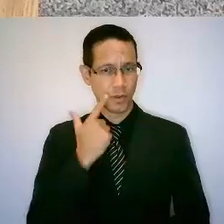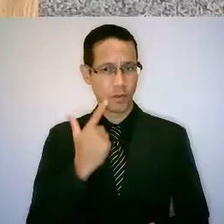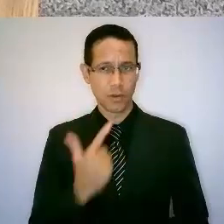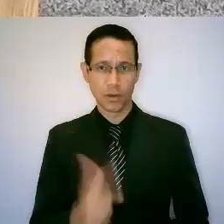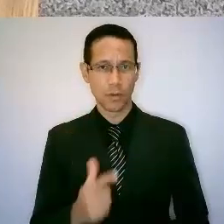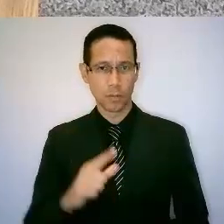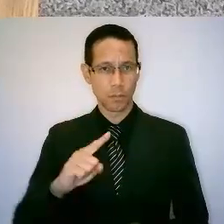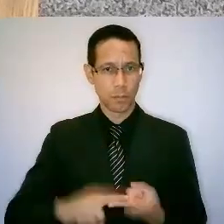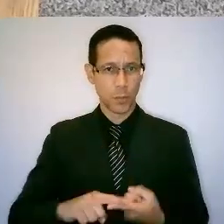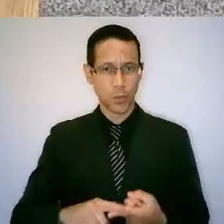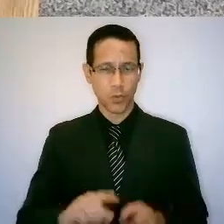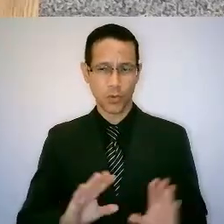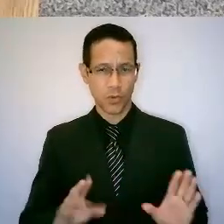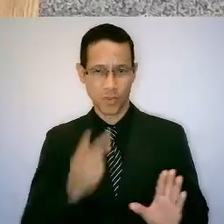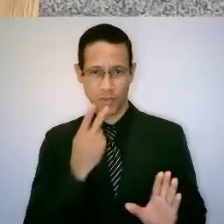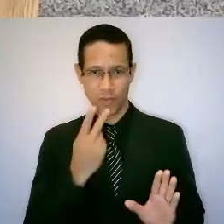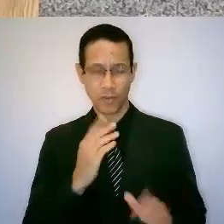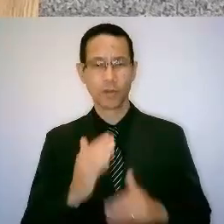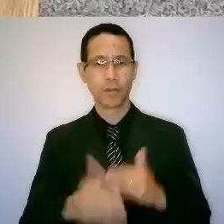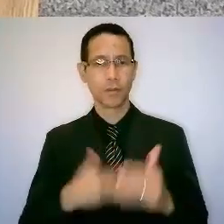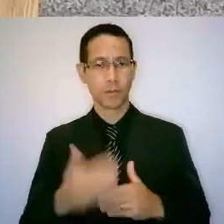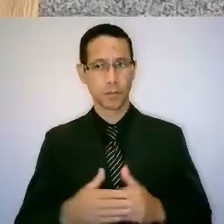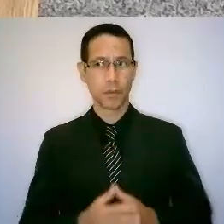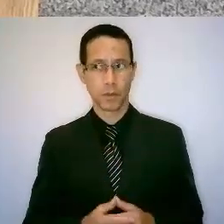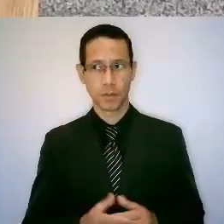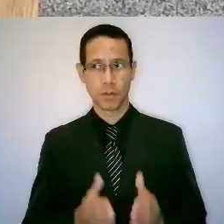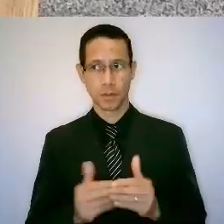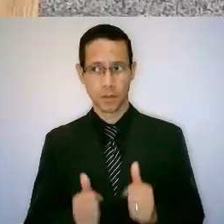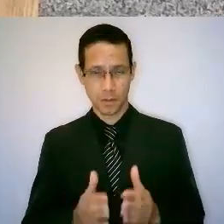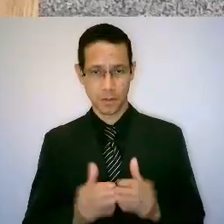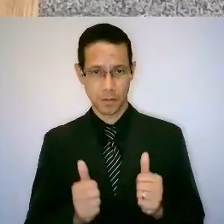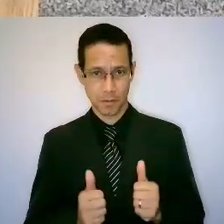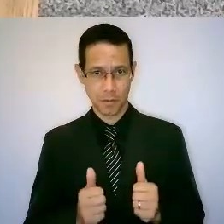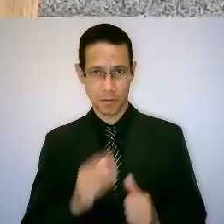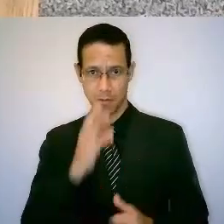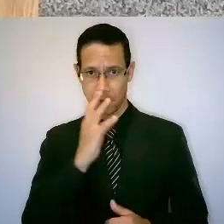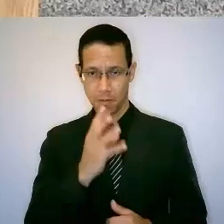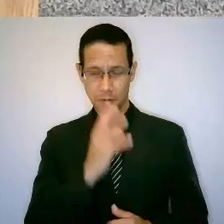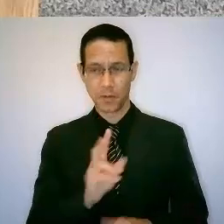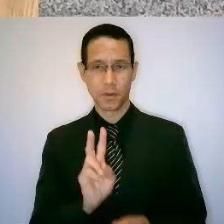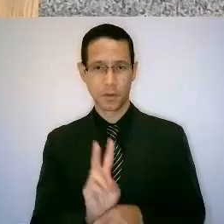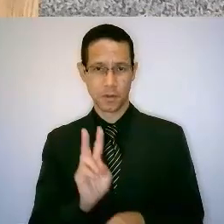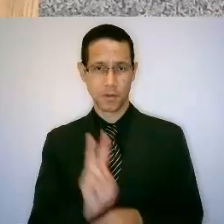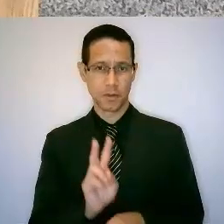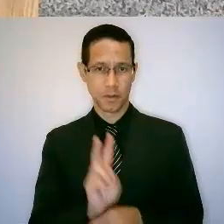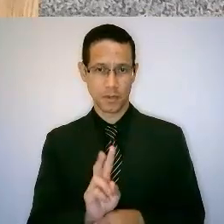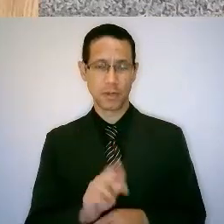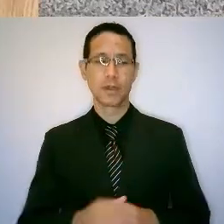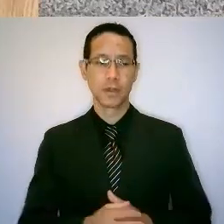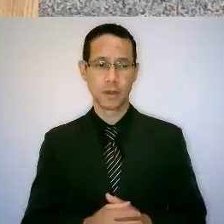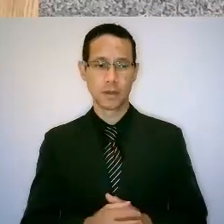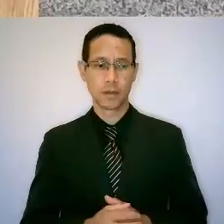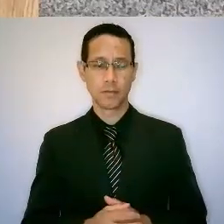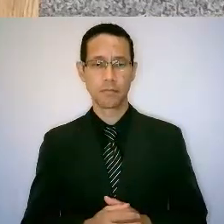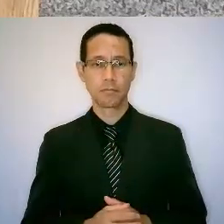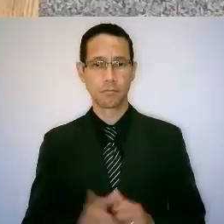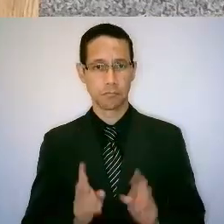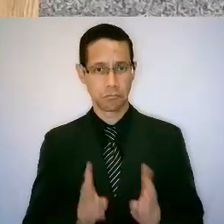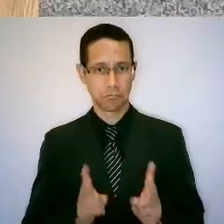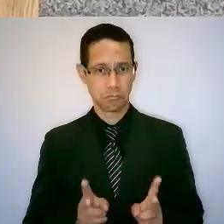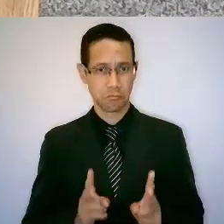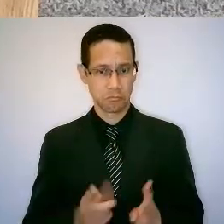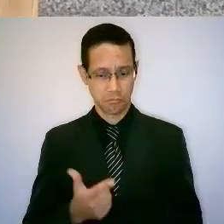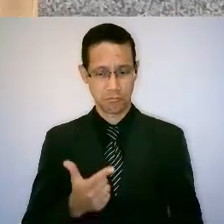posteriormente quando ela é inquirida e insistentemente por acusação em defesa ela não sustenta que o